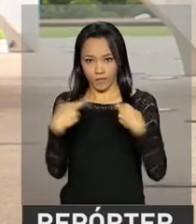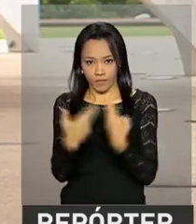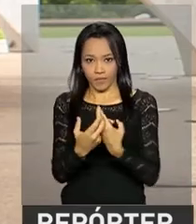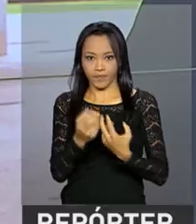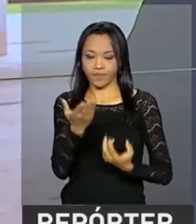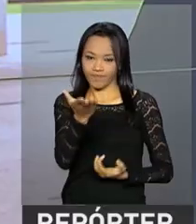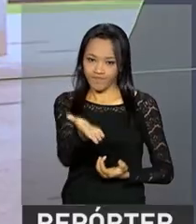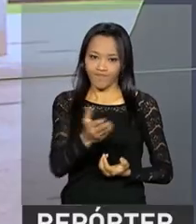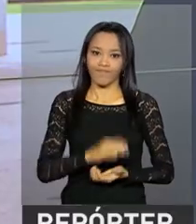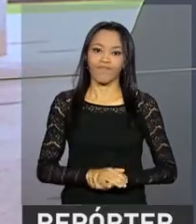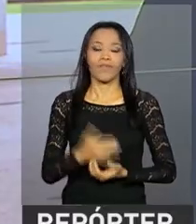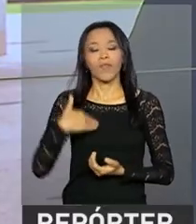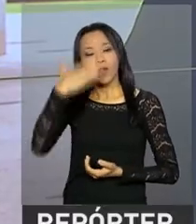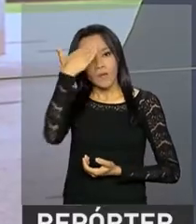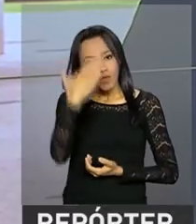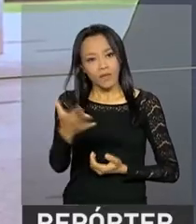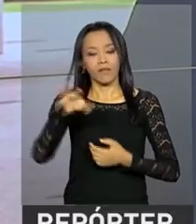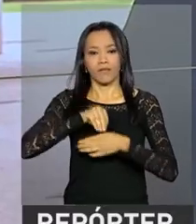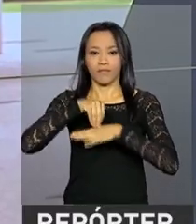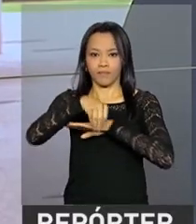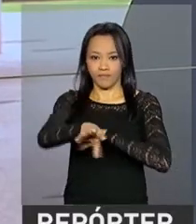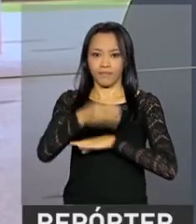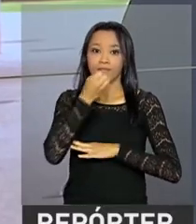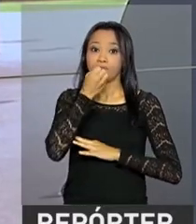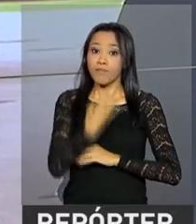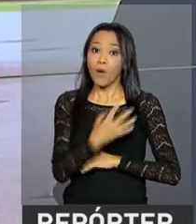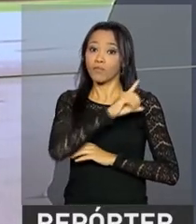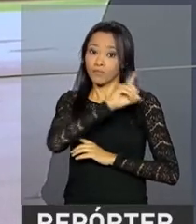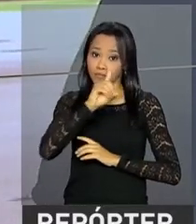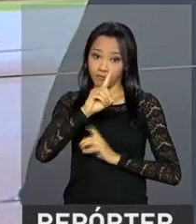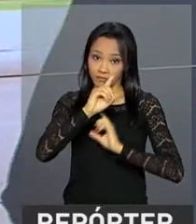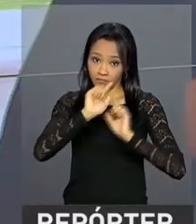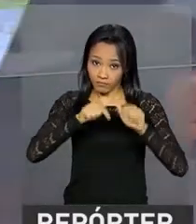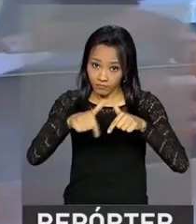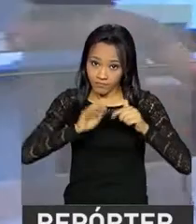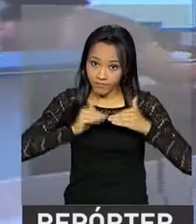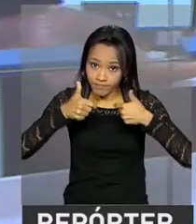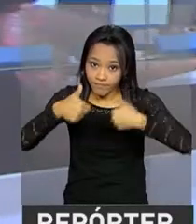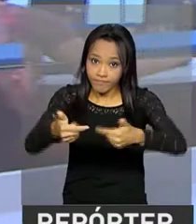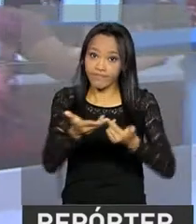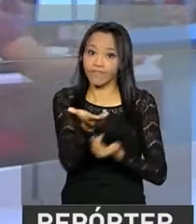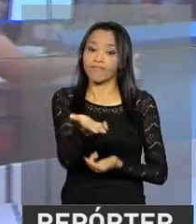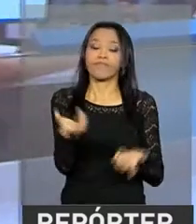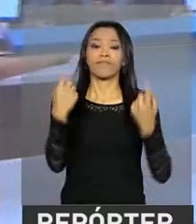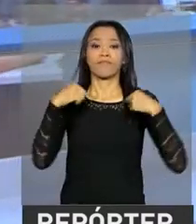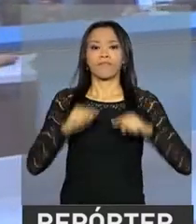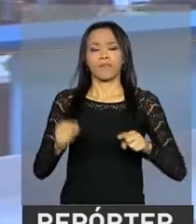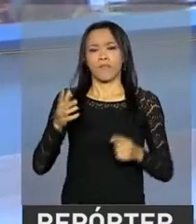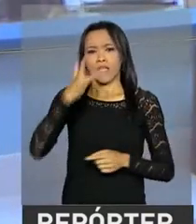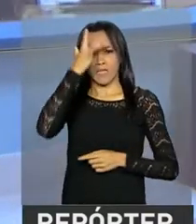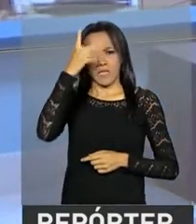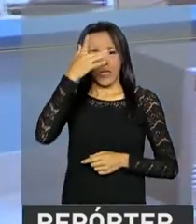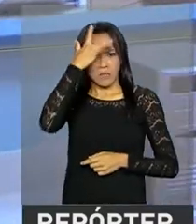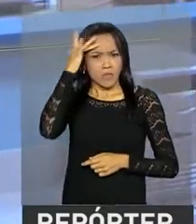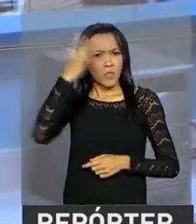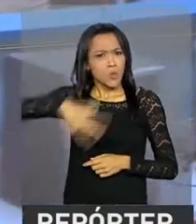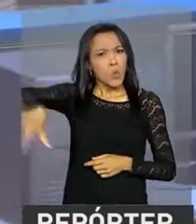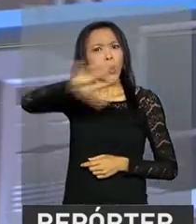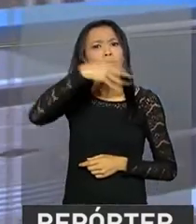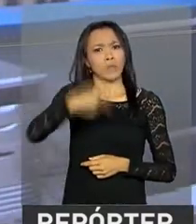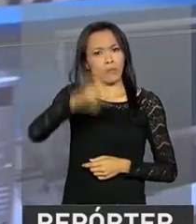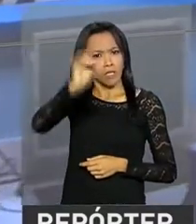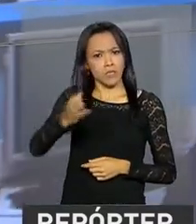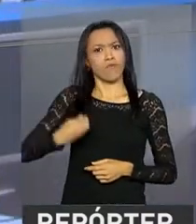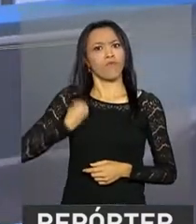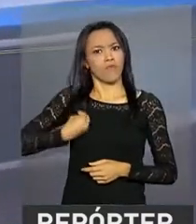você. Obrigada, Thaísa, pelas suas informações. Bom trabalho para você. E olha, os brasileiros estão vivendo cada vez mais. Com isso,